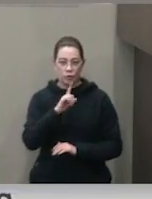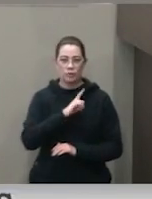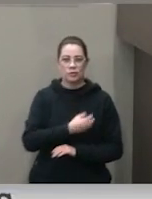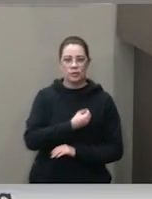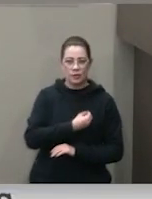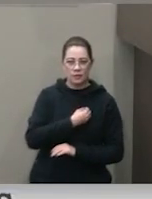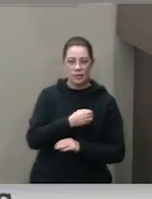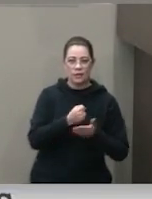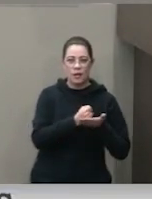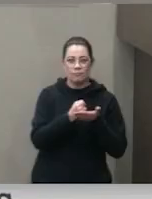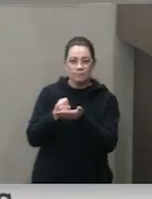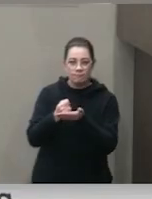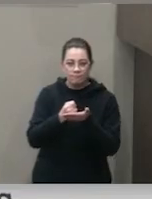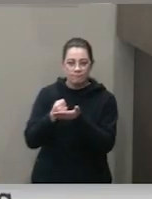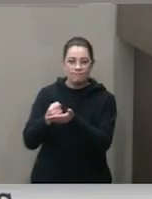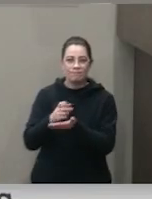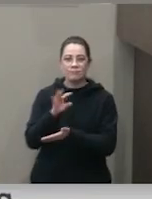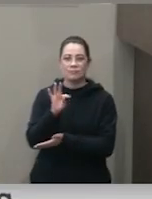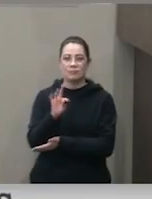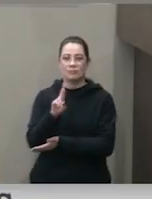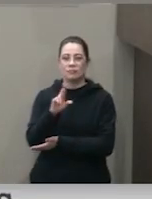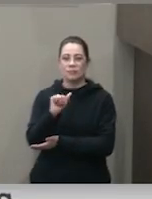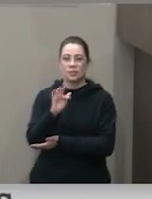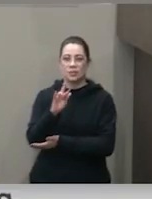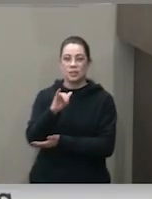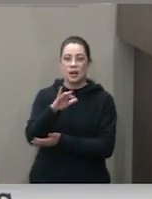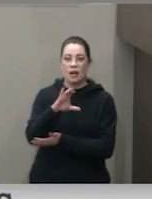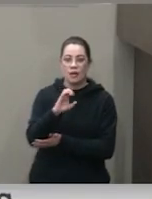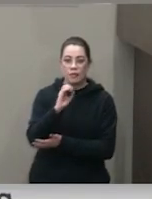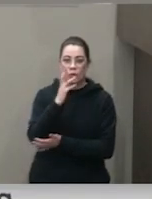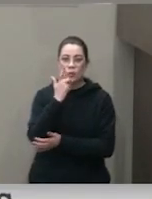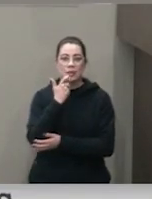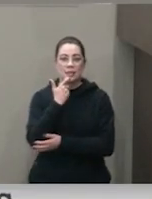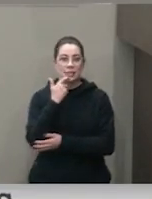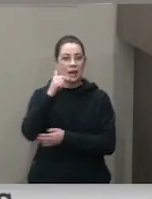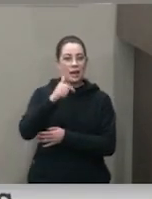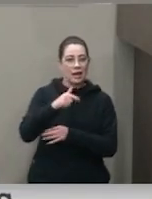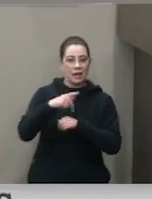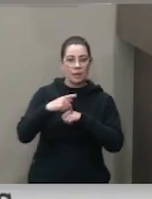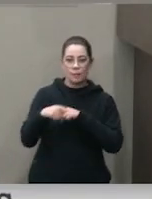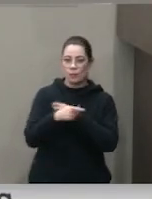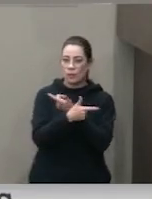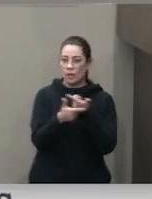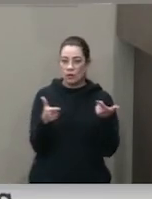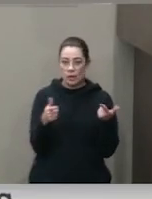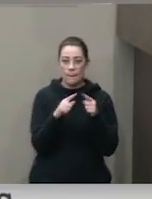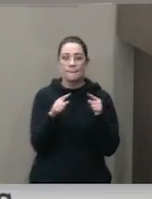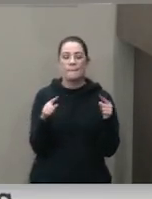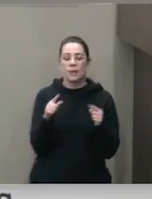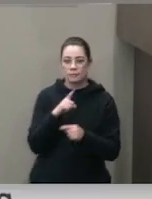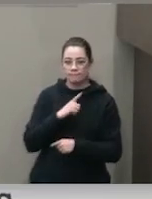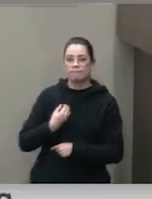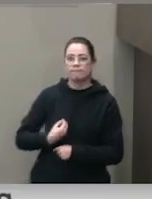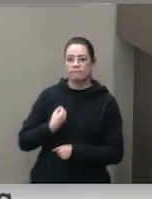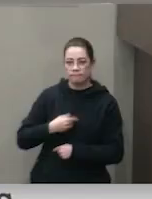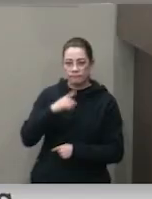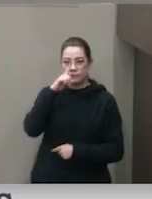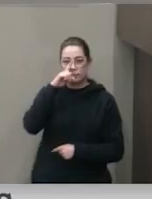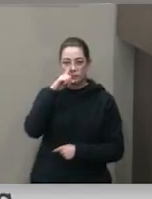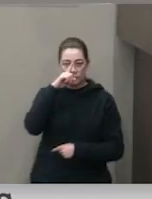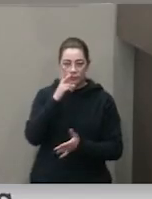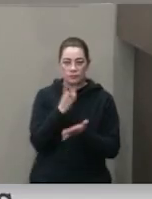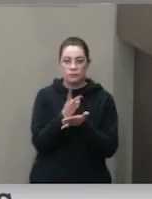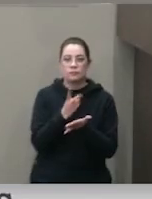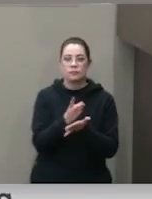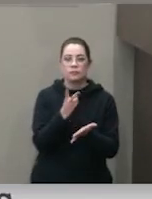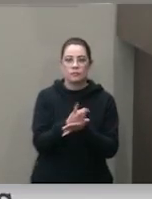adolescentes. Existe, é que não é divulgado. Graças a Deus que aqui a gente não tem. Mas é um perigo